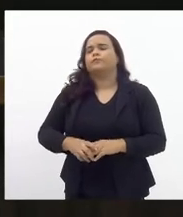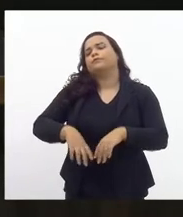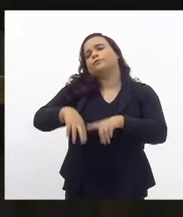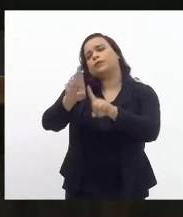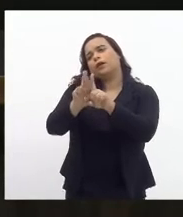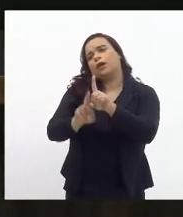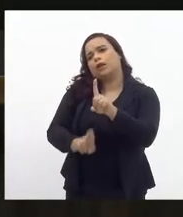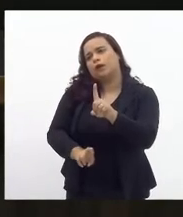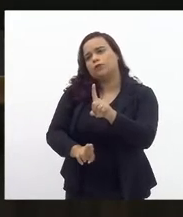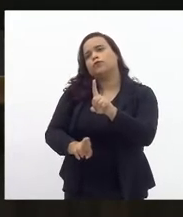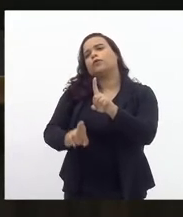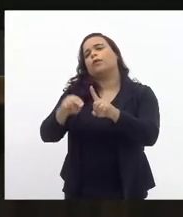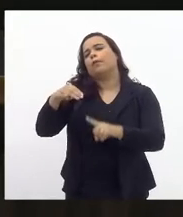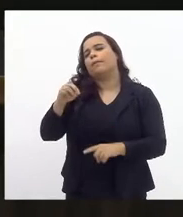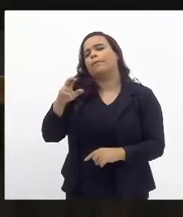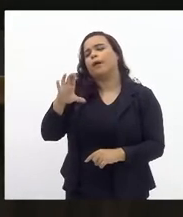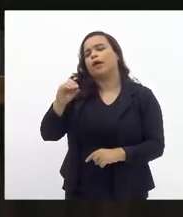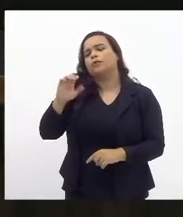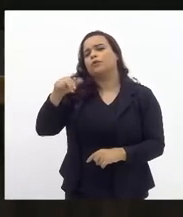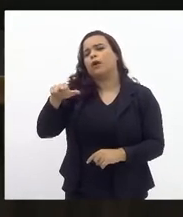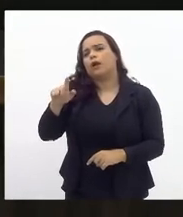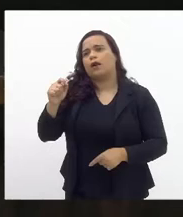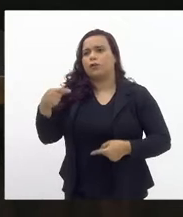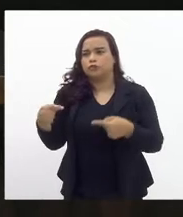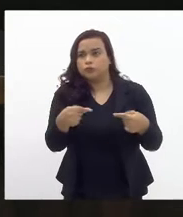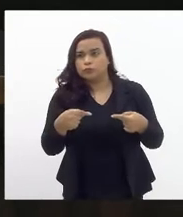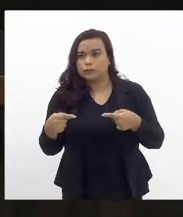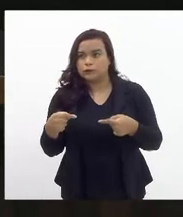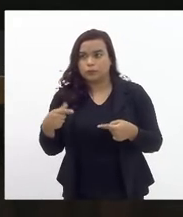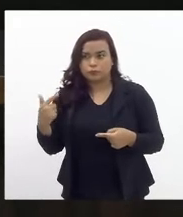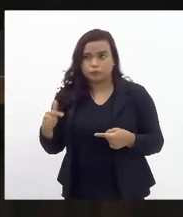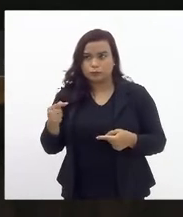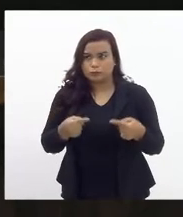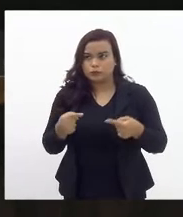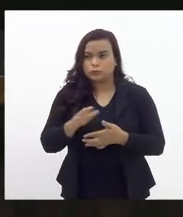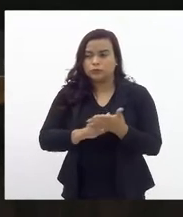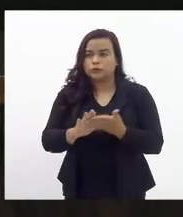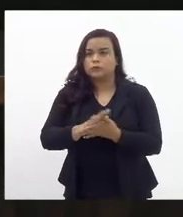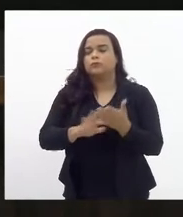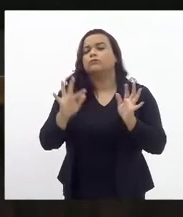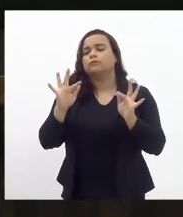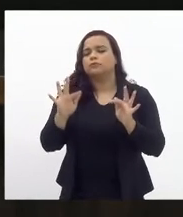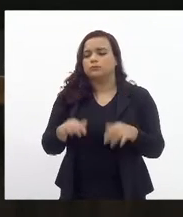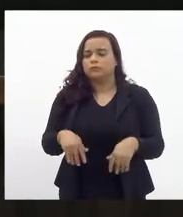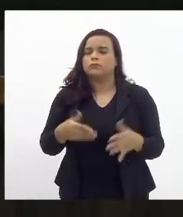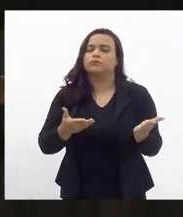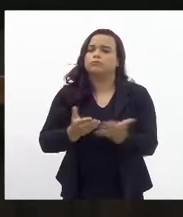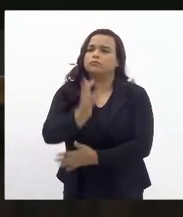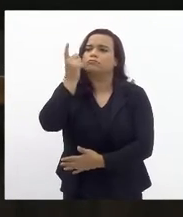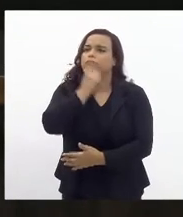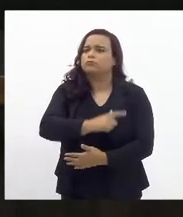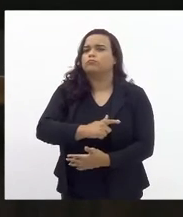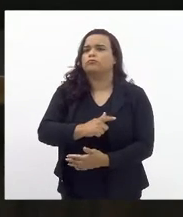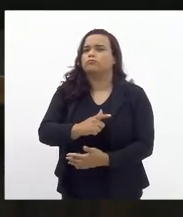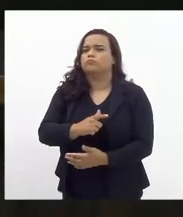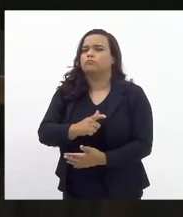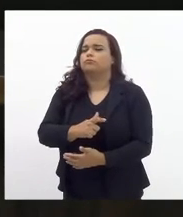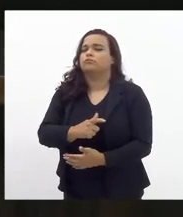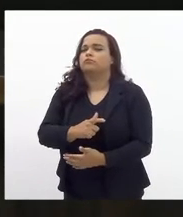deputado Márcio Canella. Em discussão, não havendo o que querer discutir, encerrada a discussão, em votação, os senhores que aprovam, permaneçam como